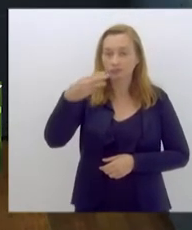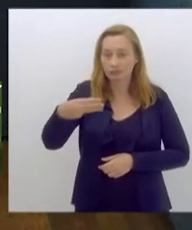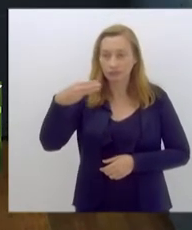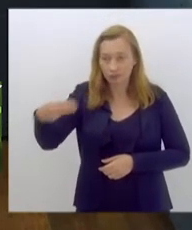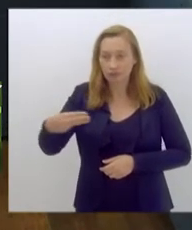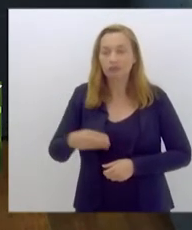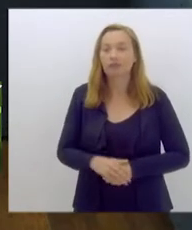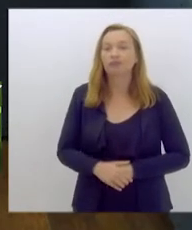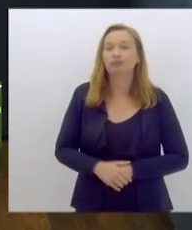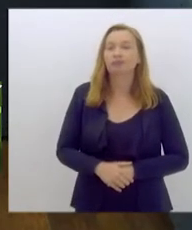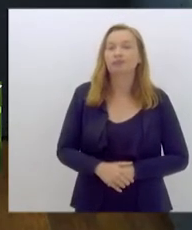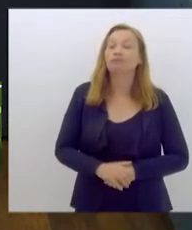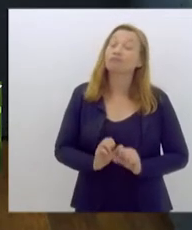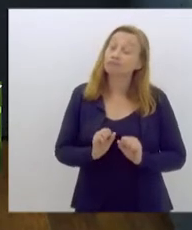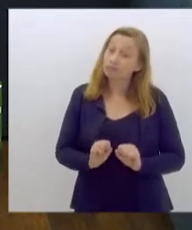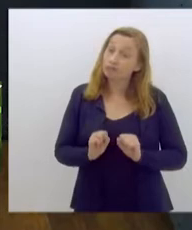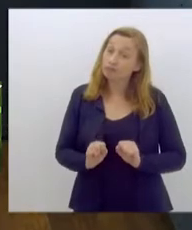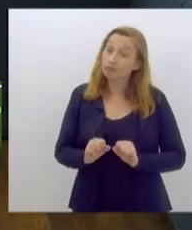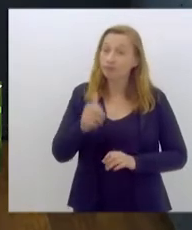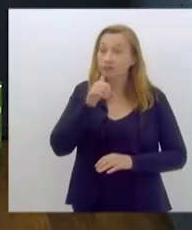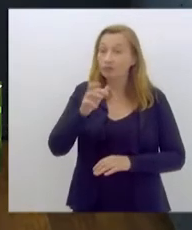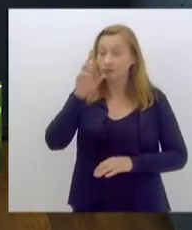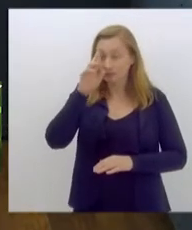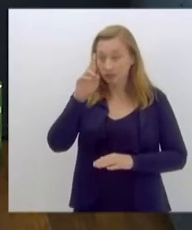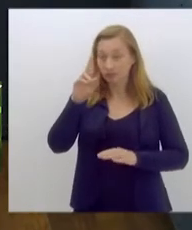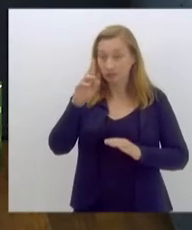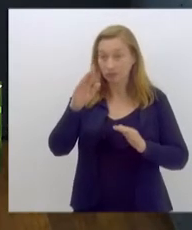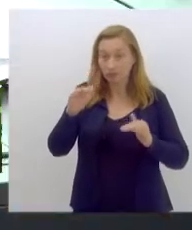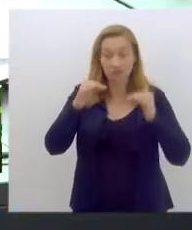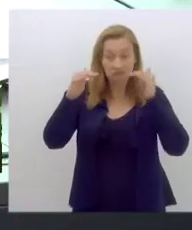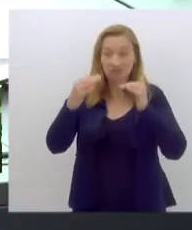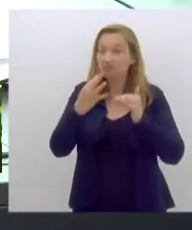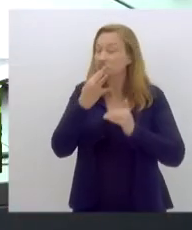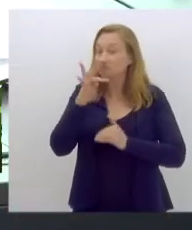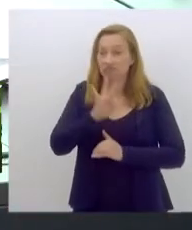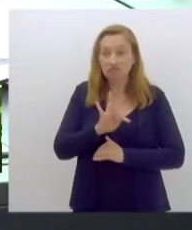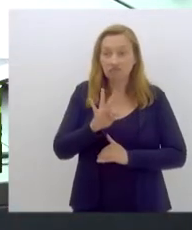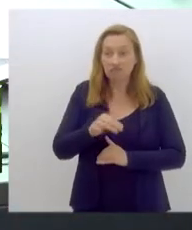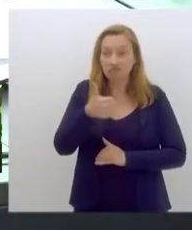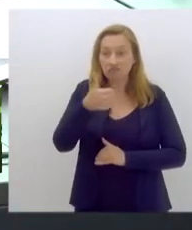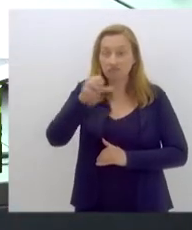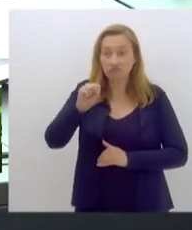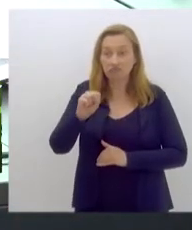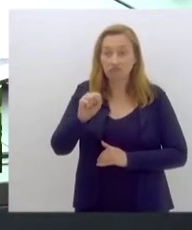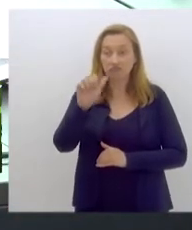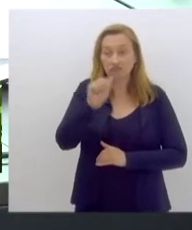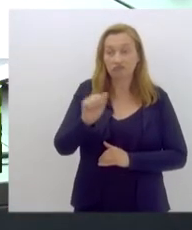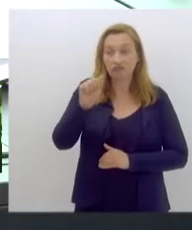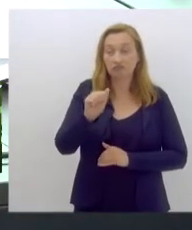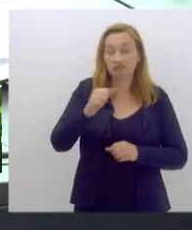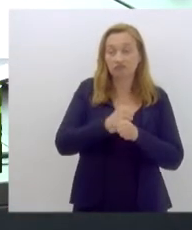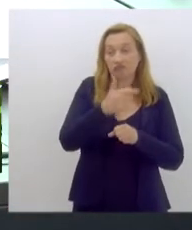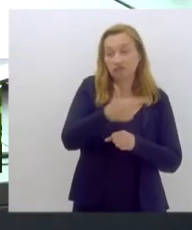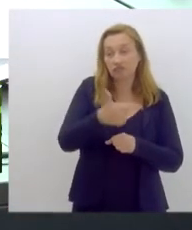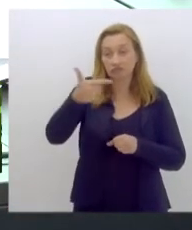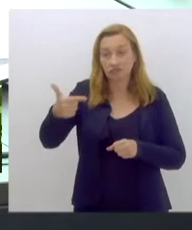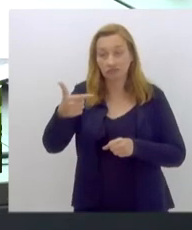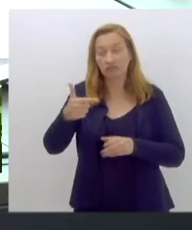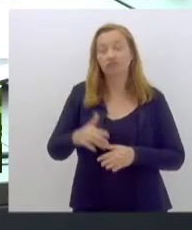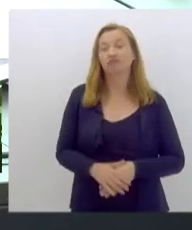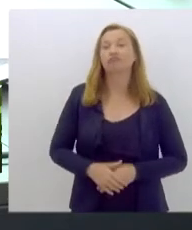48.133, que possivelmente Vossa Excelência nem conhecia, porque é de 18 de agosto de 22, bem